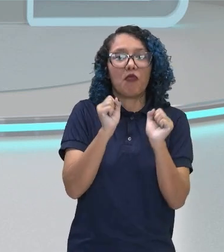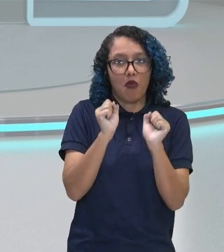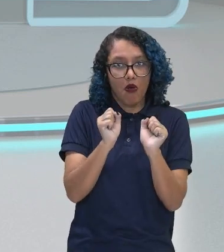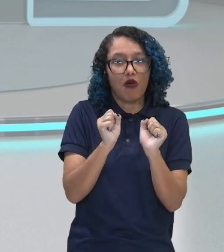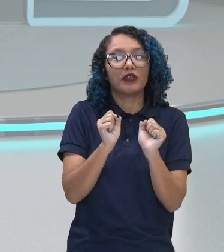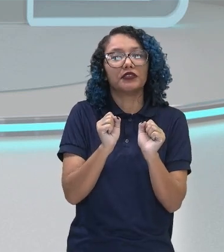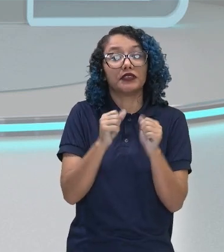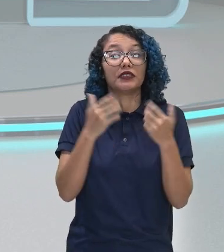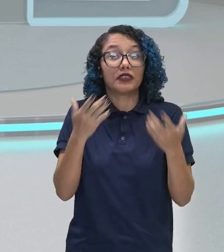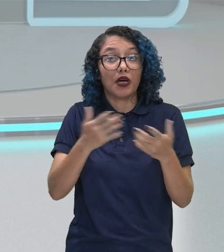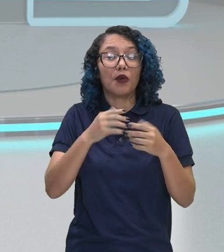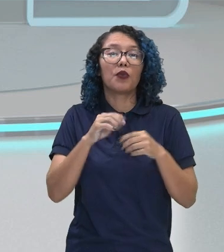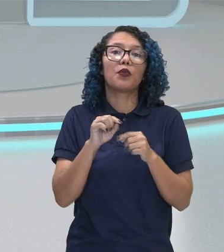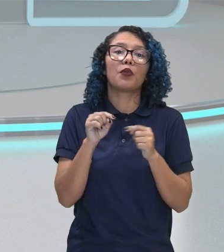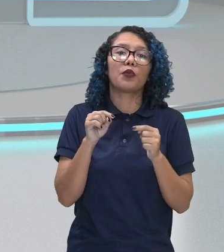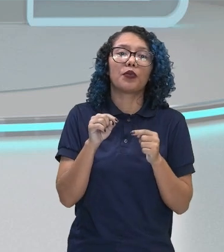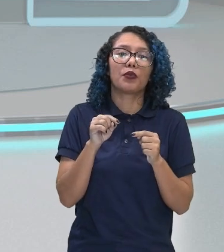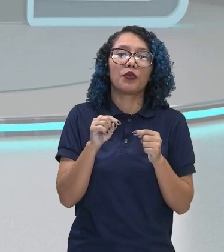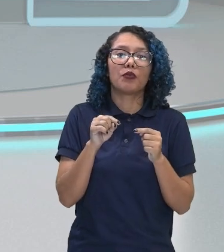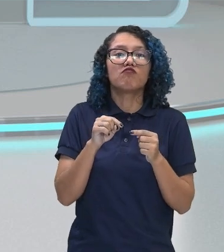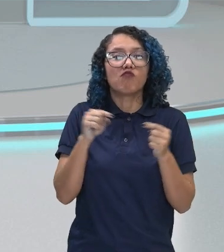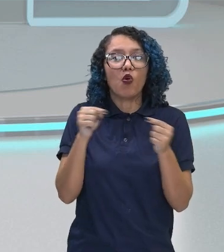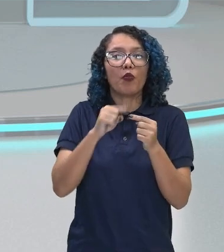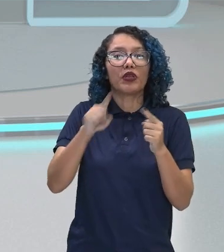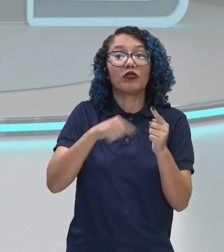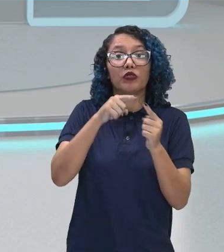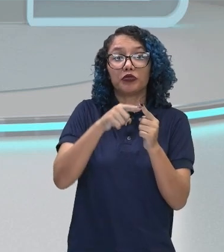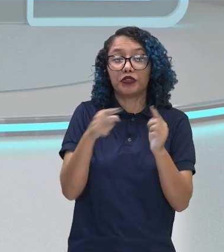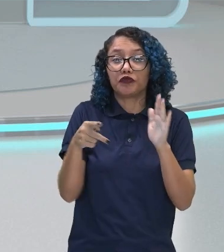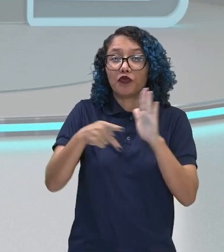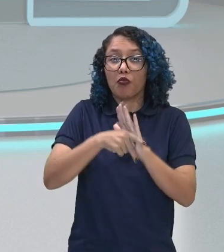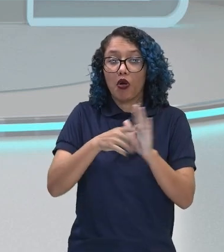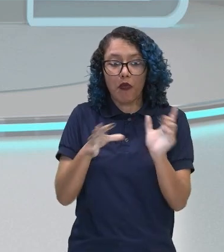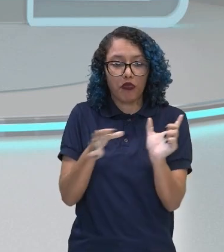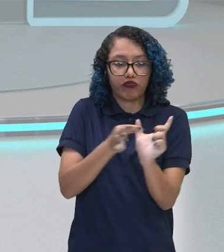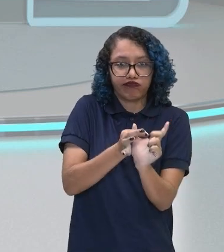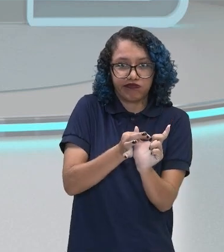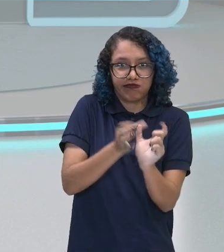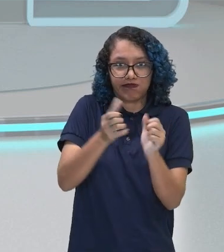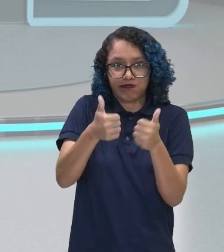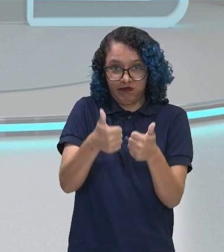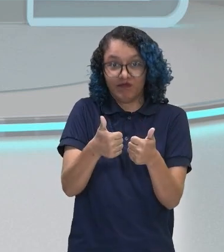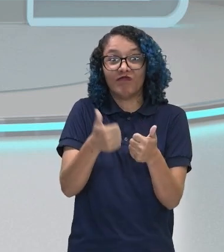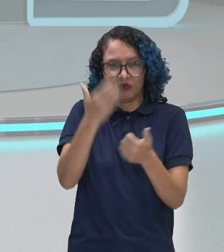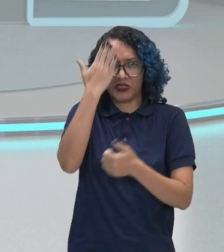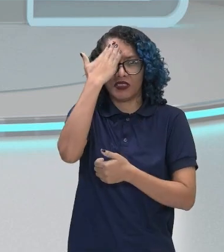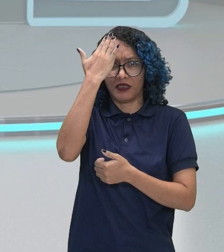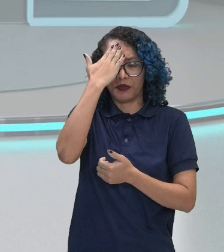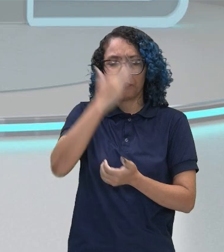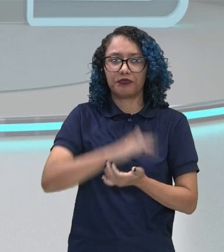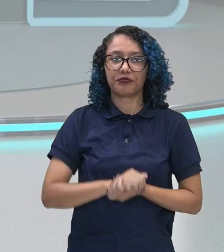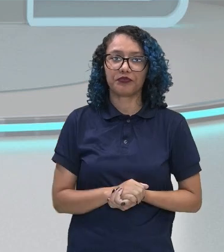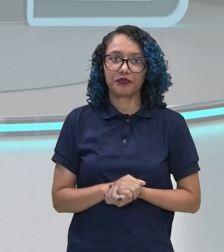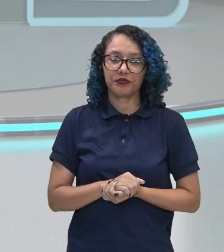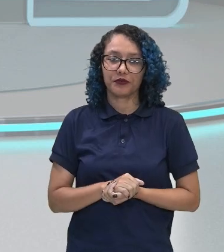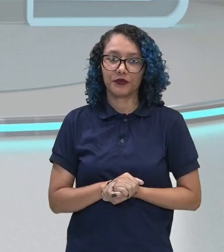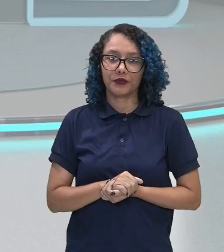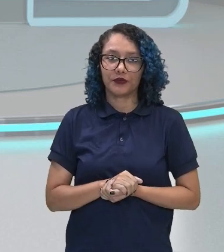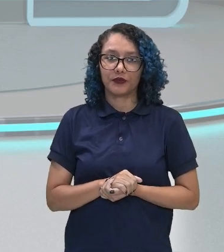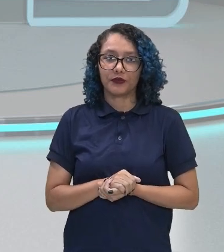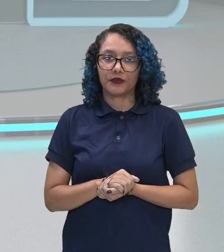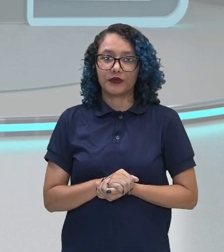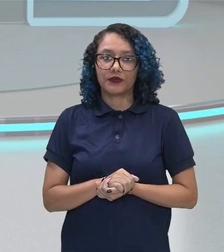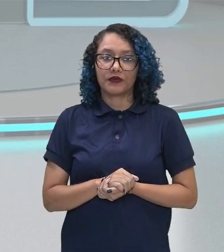Aí, nesse caso, ela vai estar sendo utilizada como uma link word. Entenderam? Olha só, adverb, então,